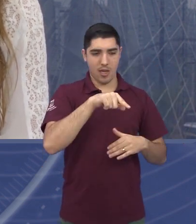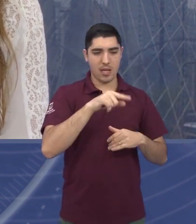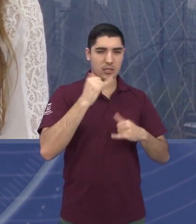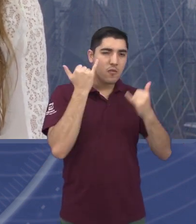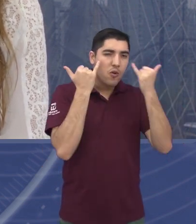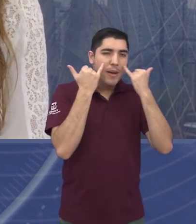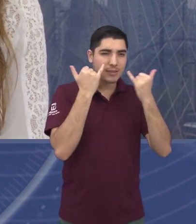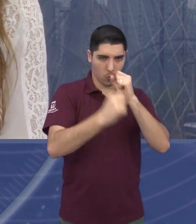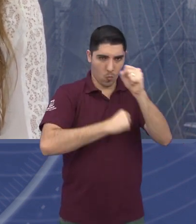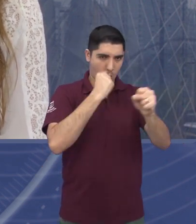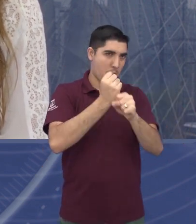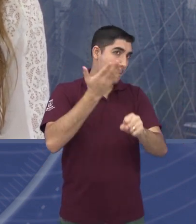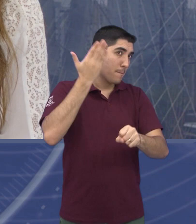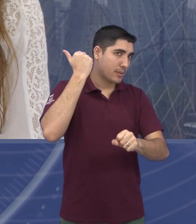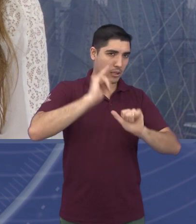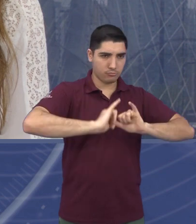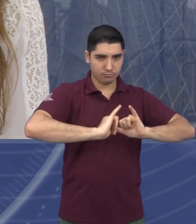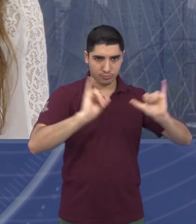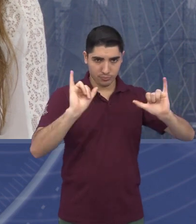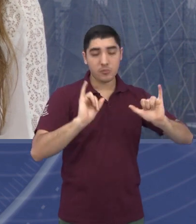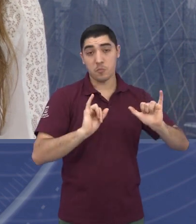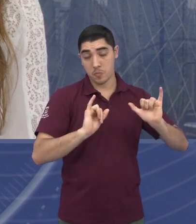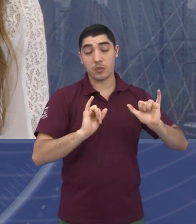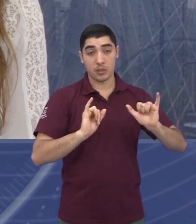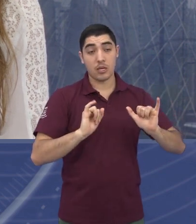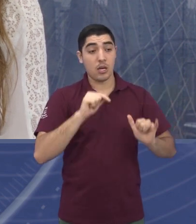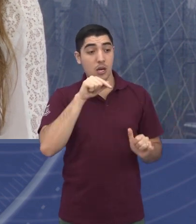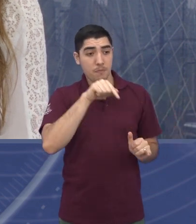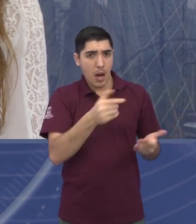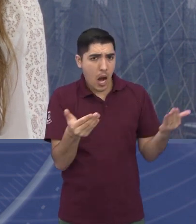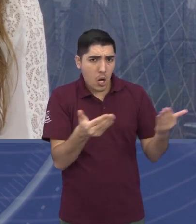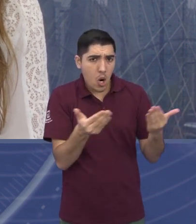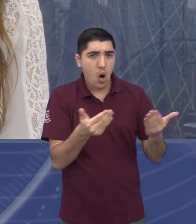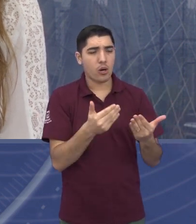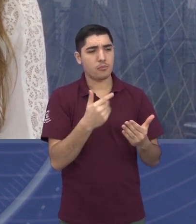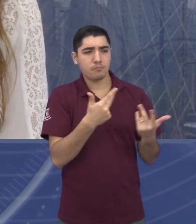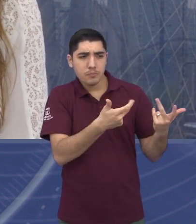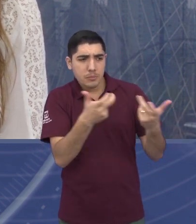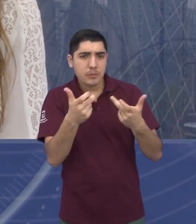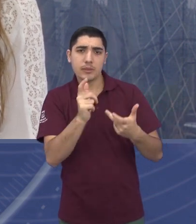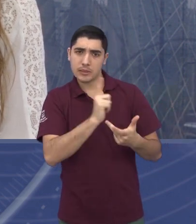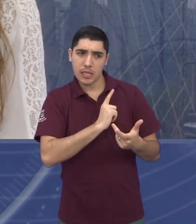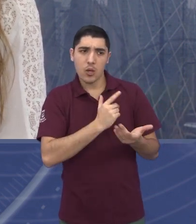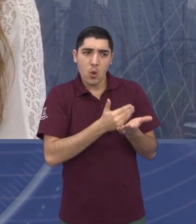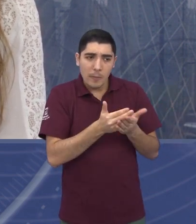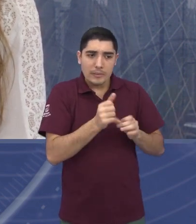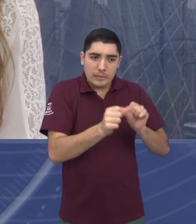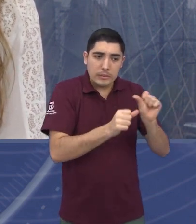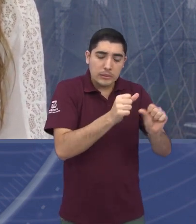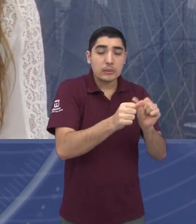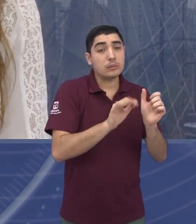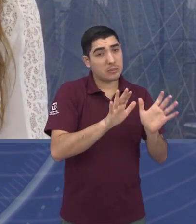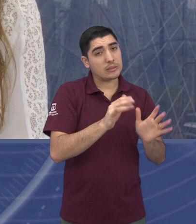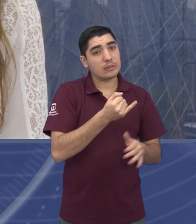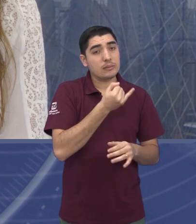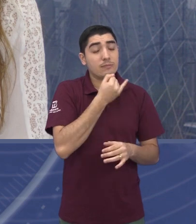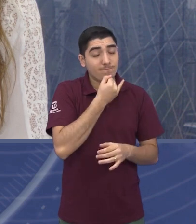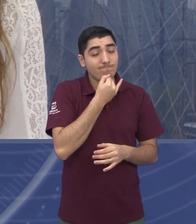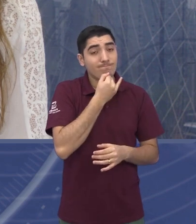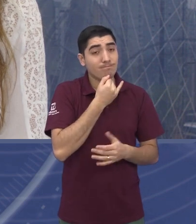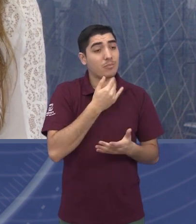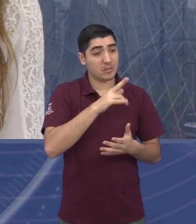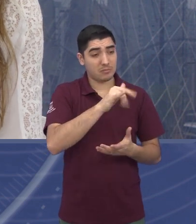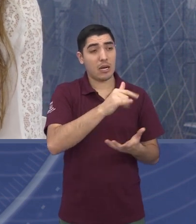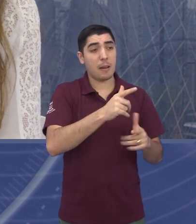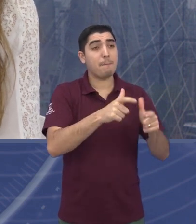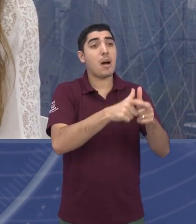passado, que a gente até teve mudança já para esses dados também, e é uma tendência, felizmente. E, Débora, quando a gente